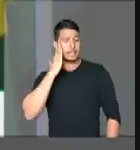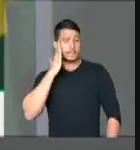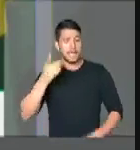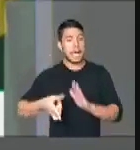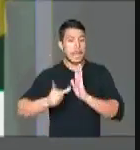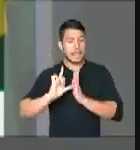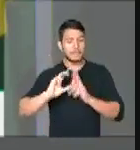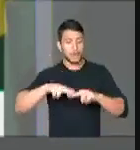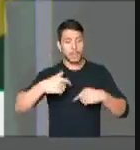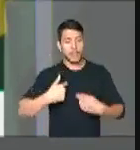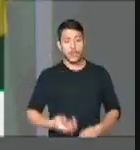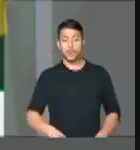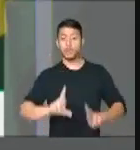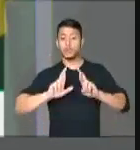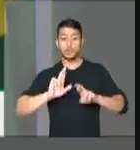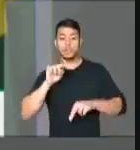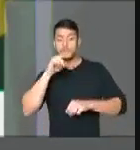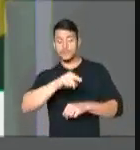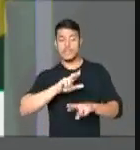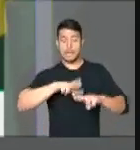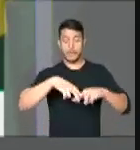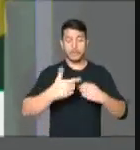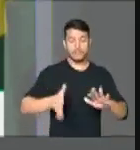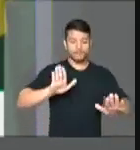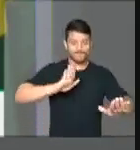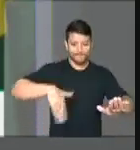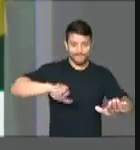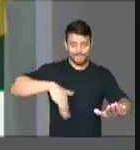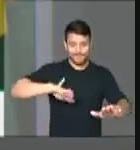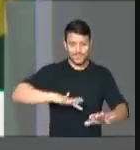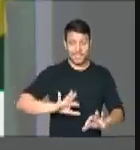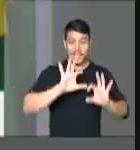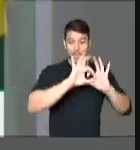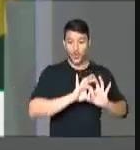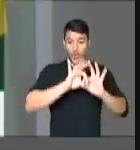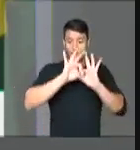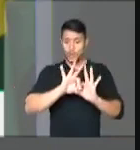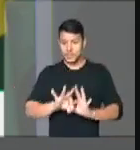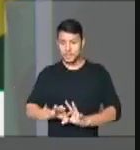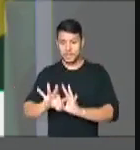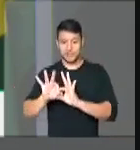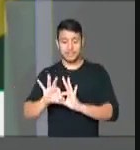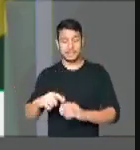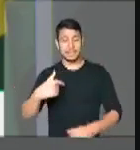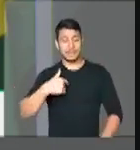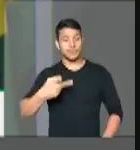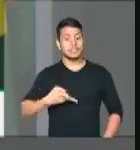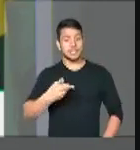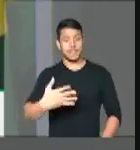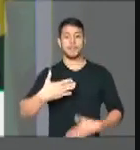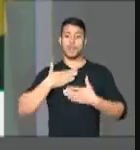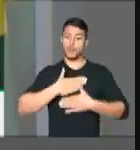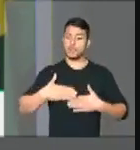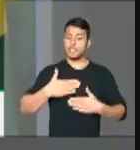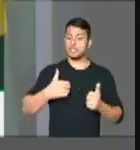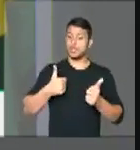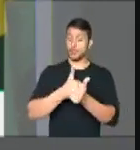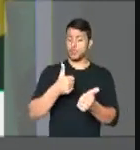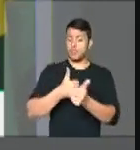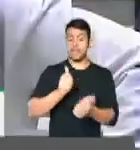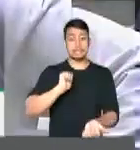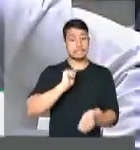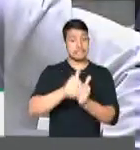nas piscinas, nas Olimpíadas, uma pessoa que eu, como bom brasileiro, sempre gostei muito de acompanhar os esportes